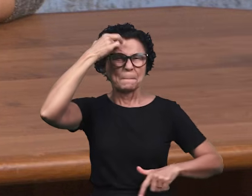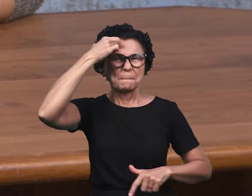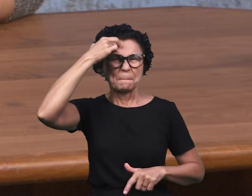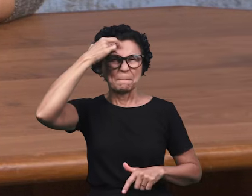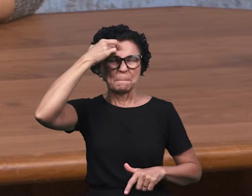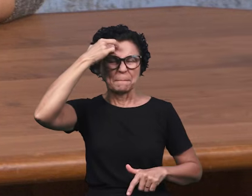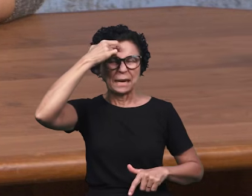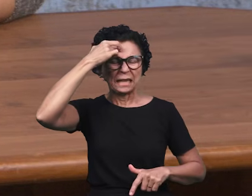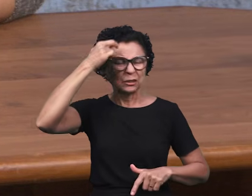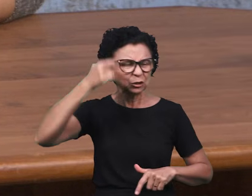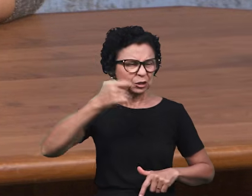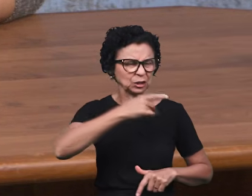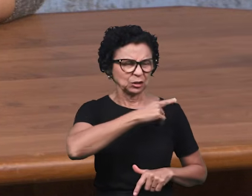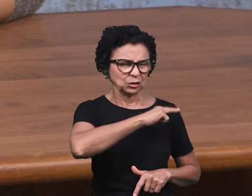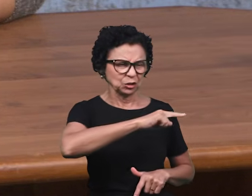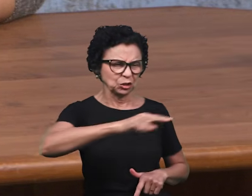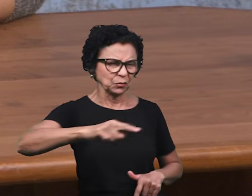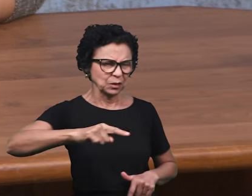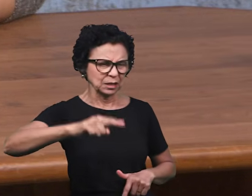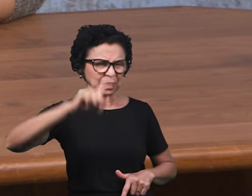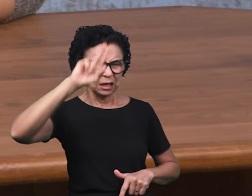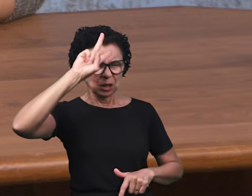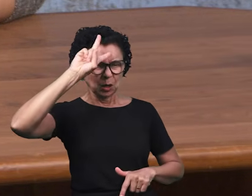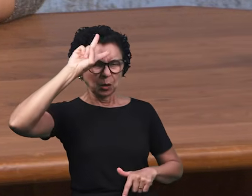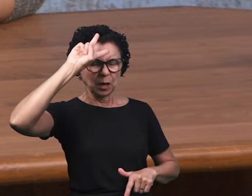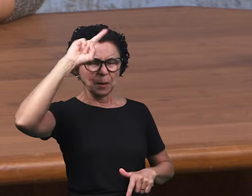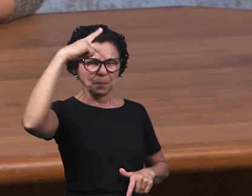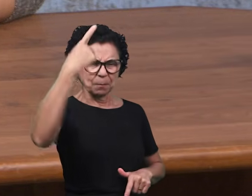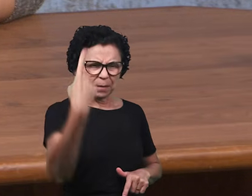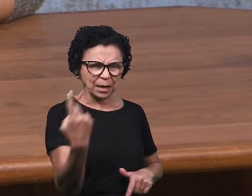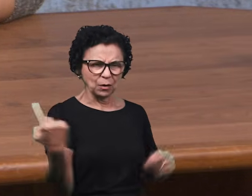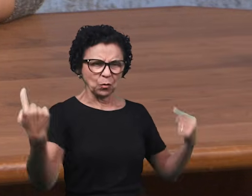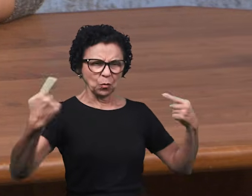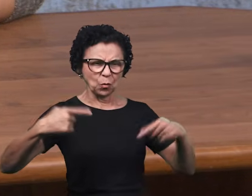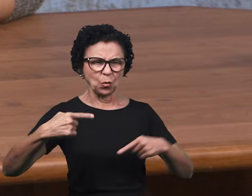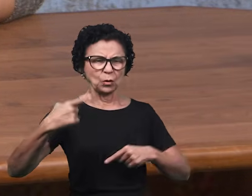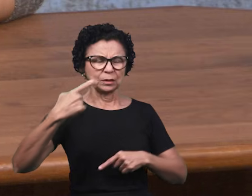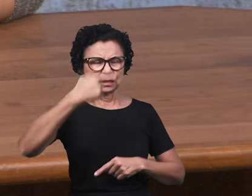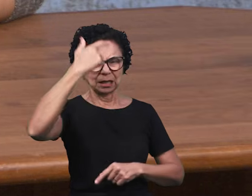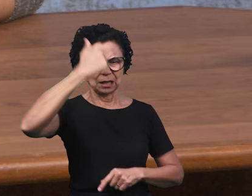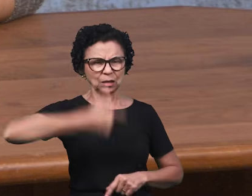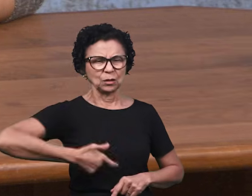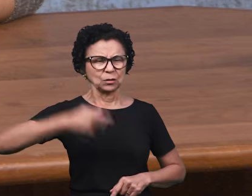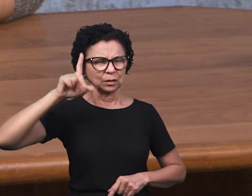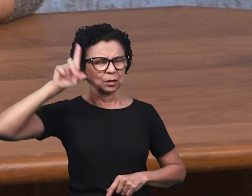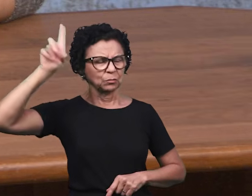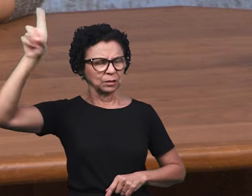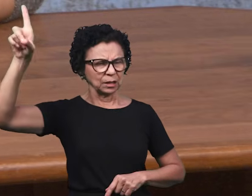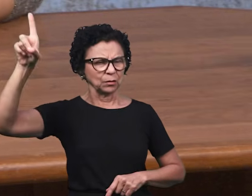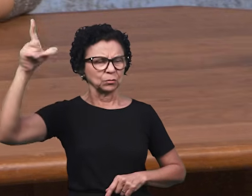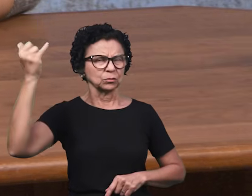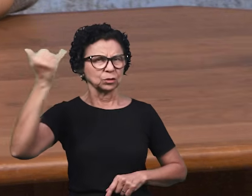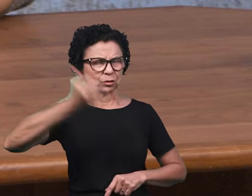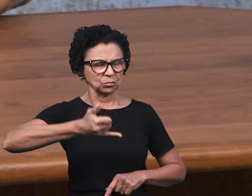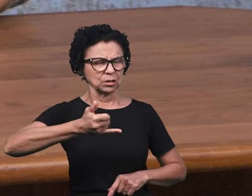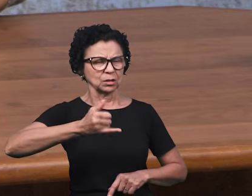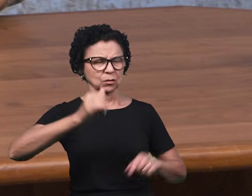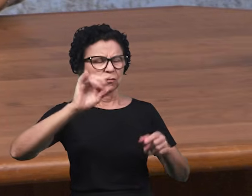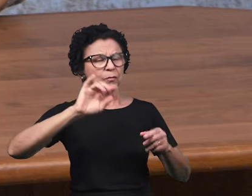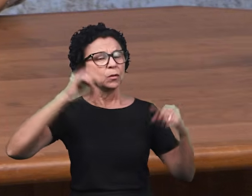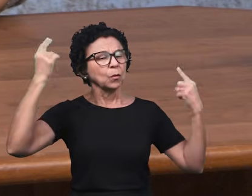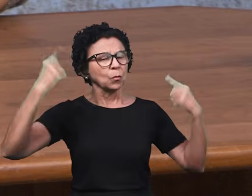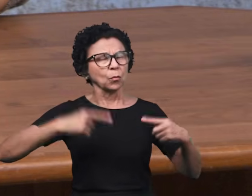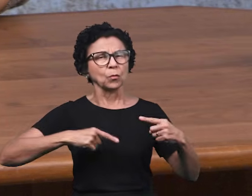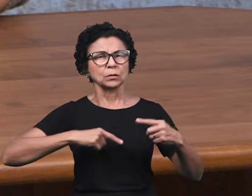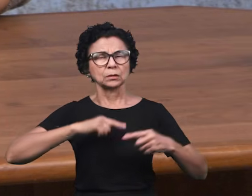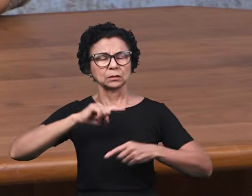houveram contra mim a casa de Israel e a casa de Judá, diz o Senhor. Negam ao Senhor